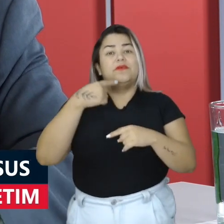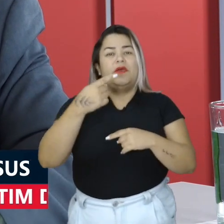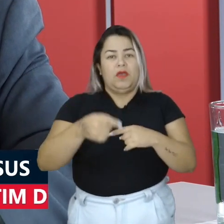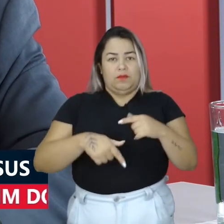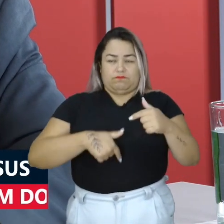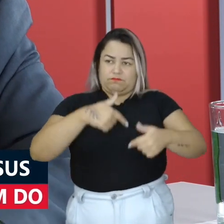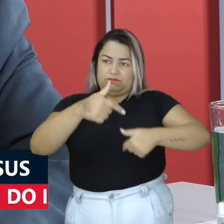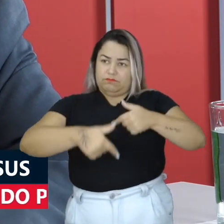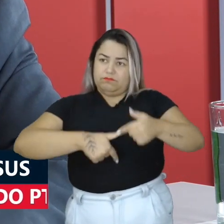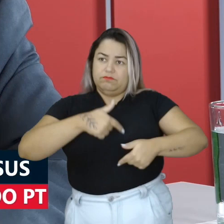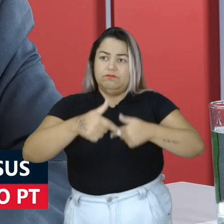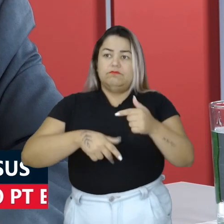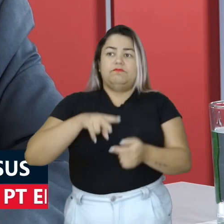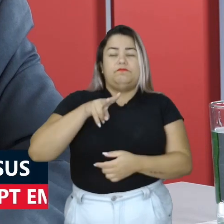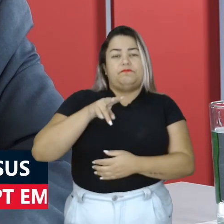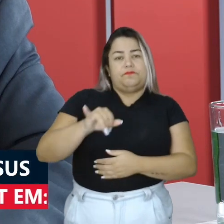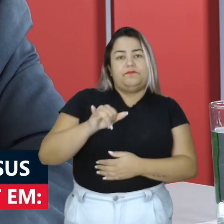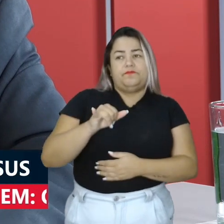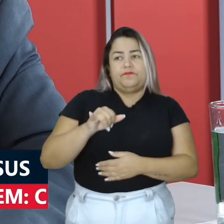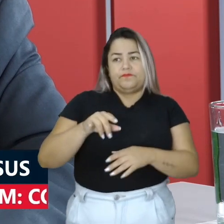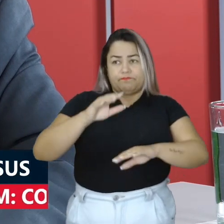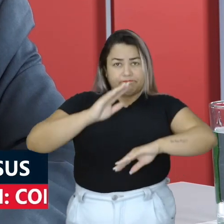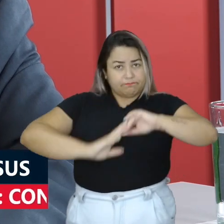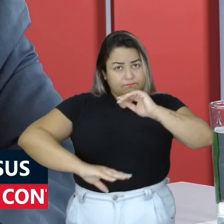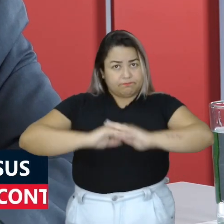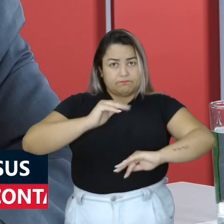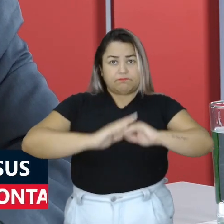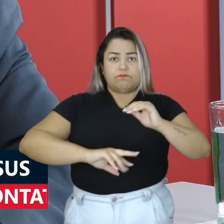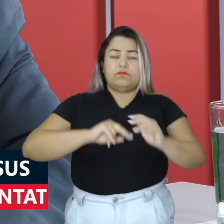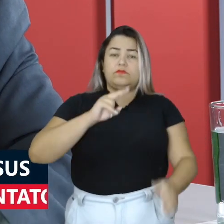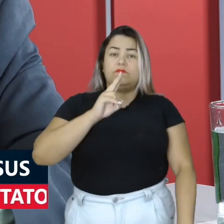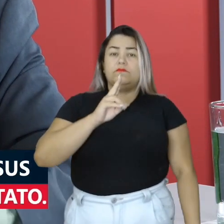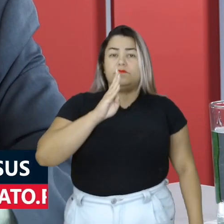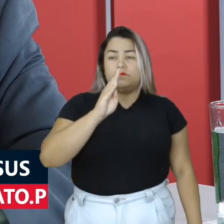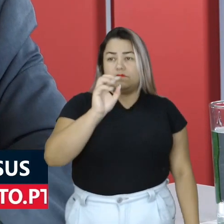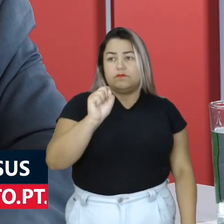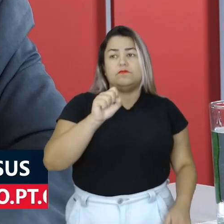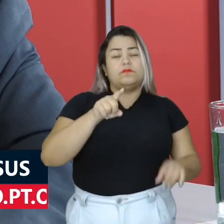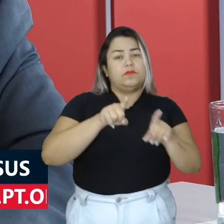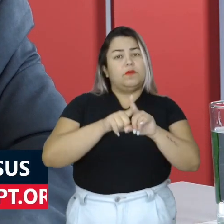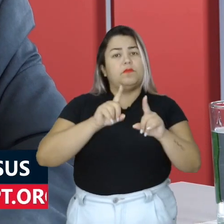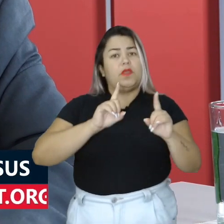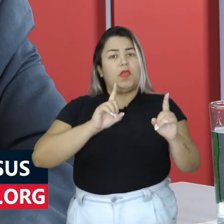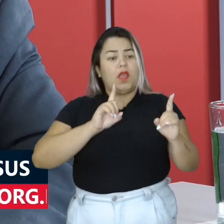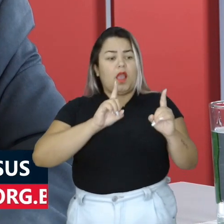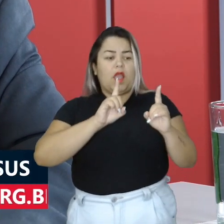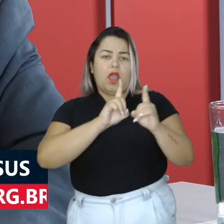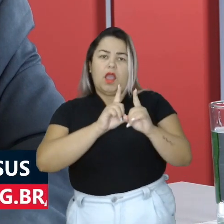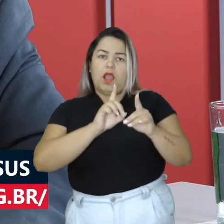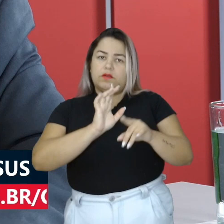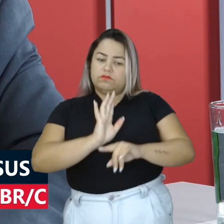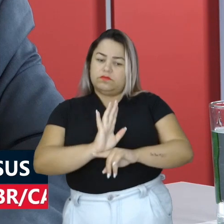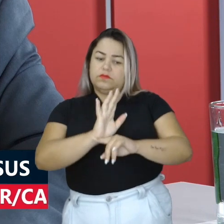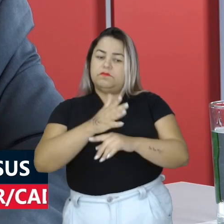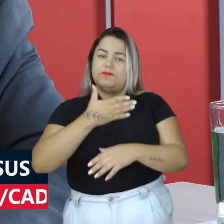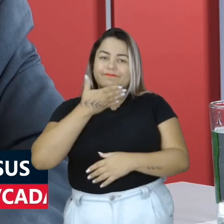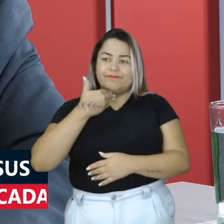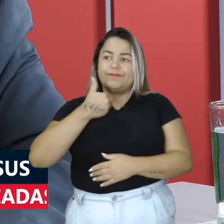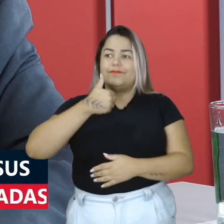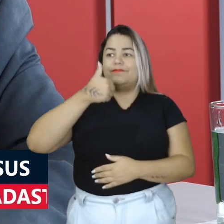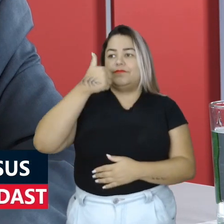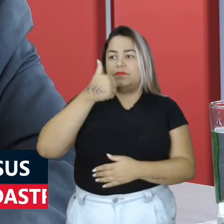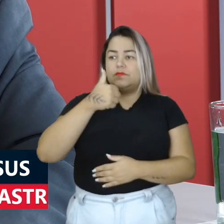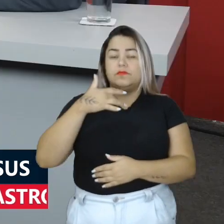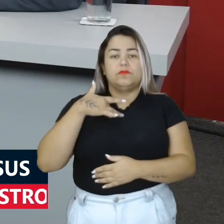da saúde que vão estar atuando nessas unidades e, obviamente, atendendo a sua finalidade de melhor assistir à saúde